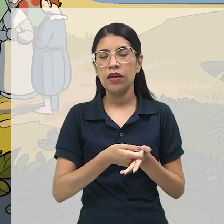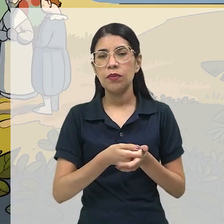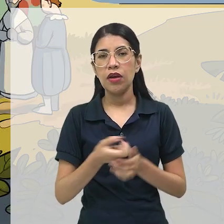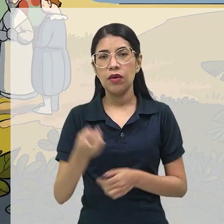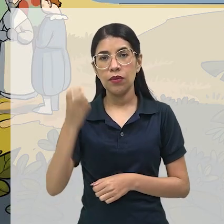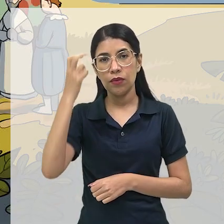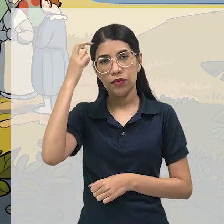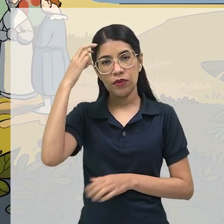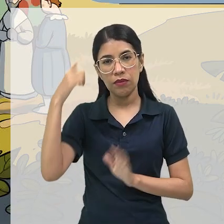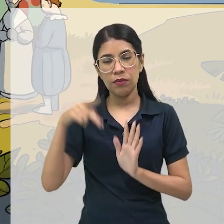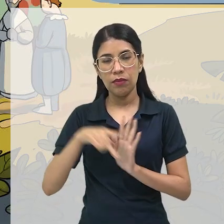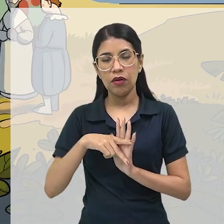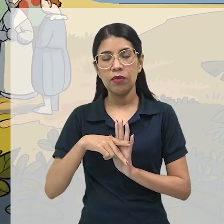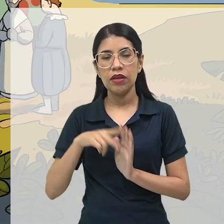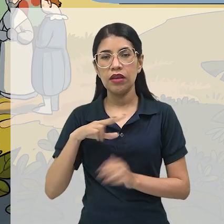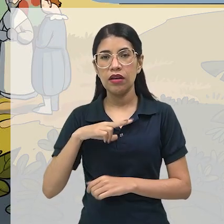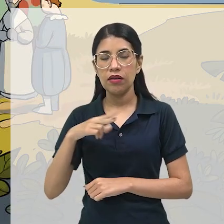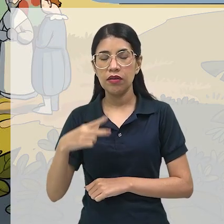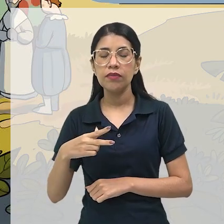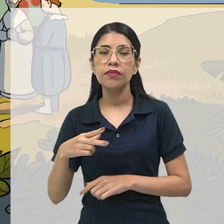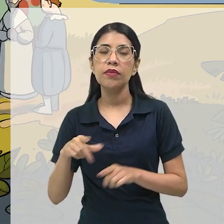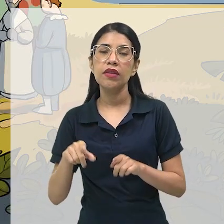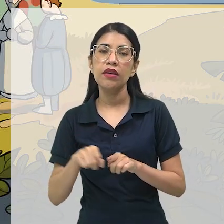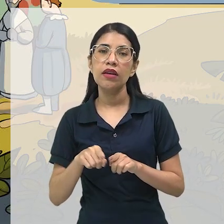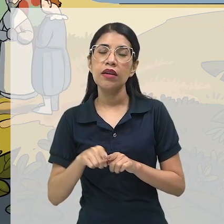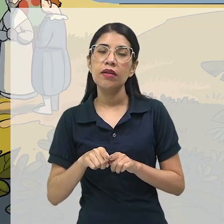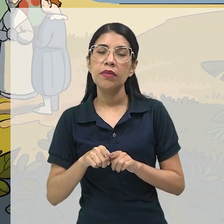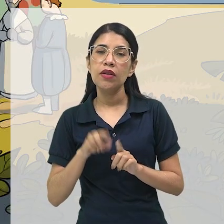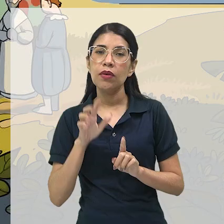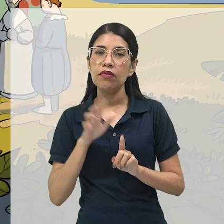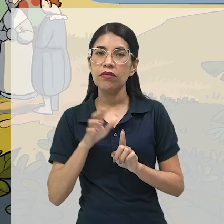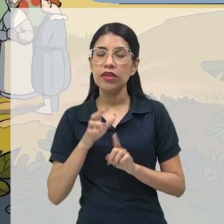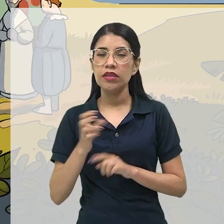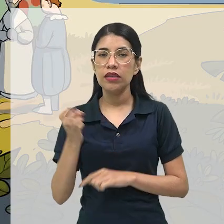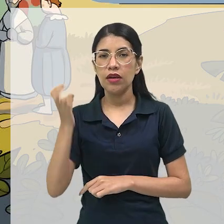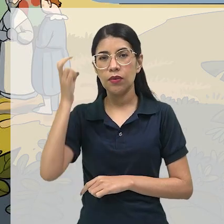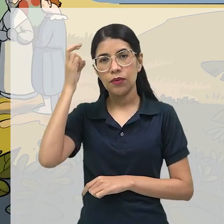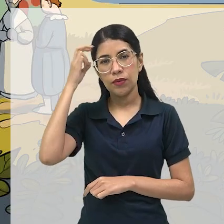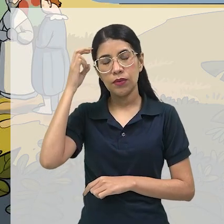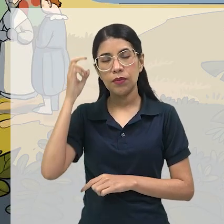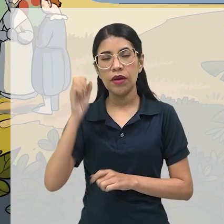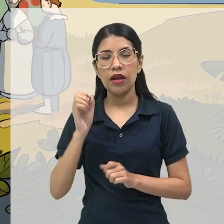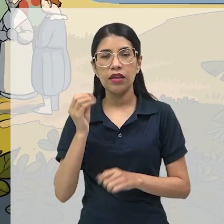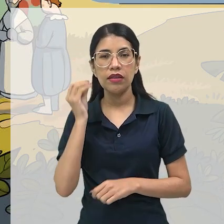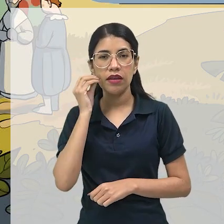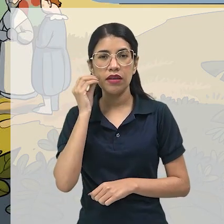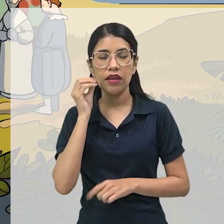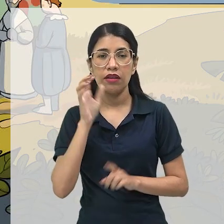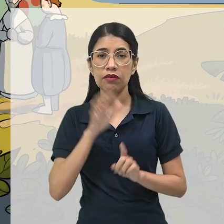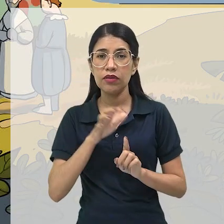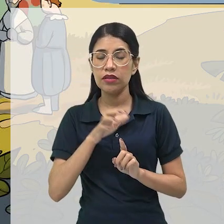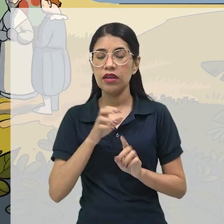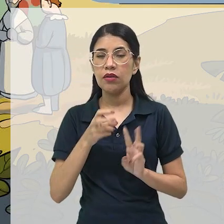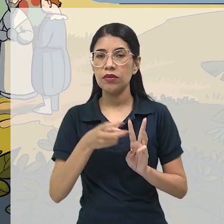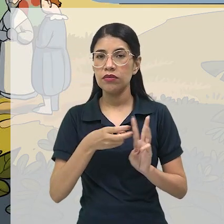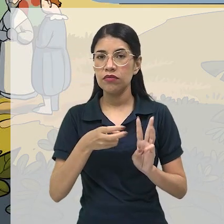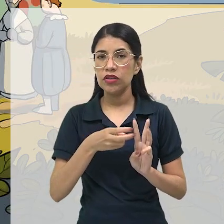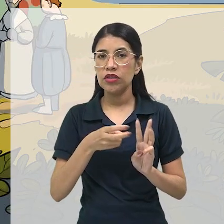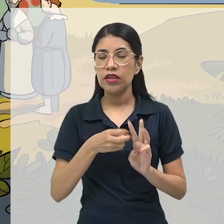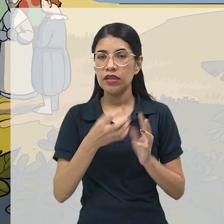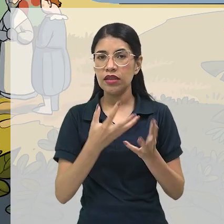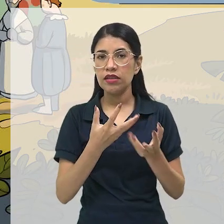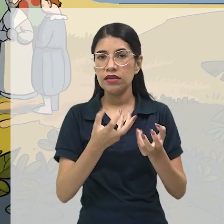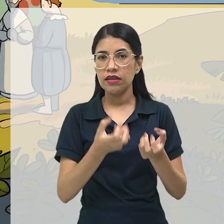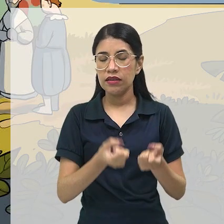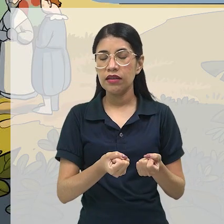identidade cultural, dos seus elementos culturais, na intenção de fazer os indígenas se apropriarem daquilo.